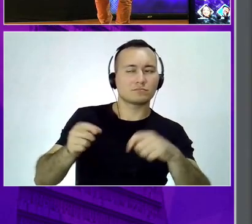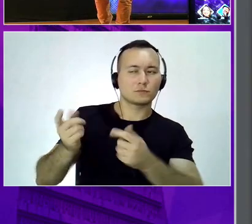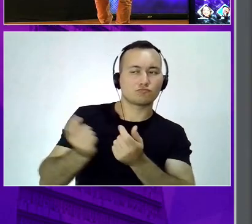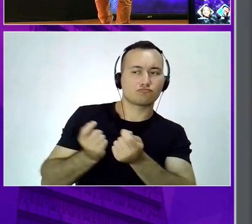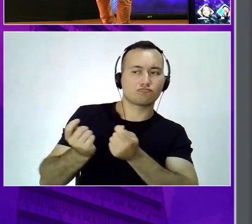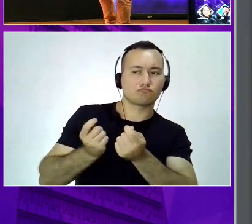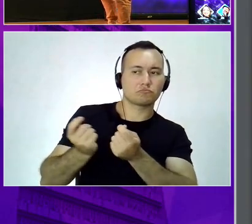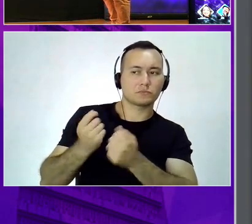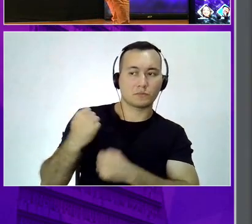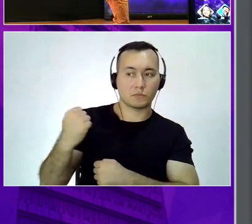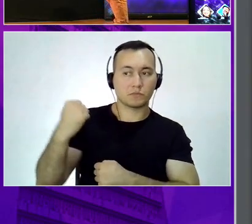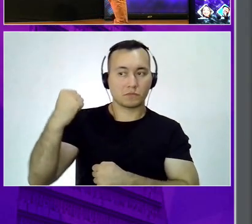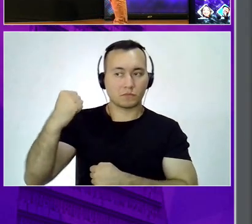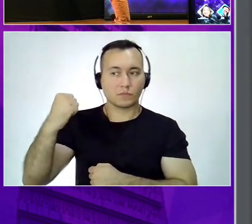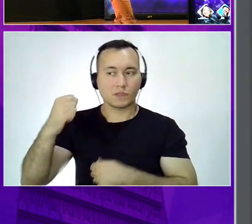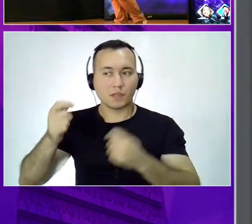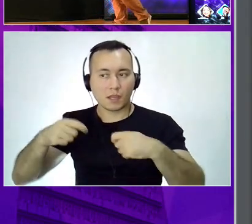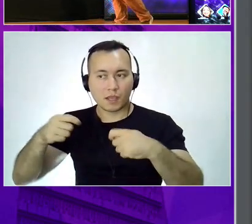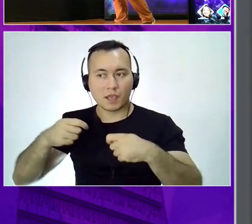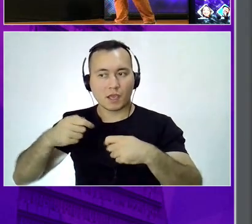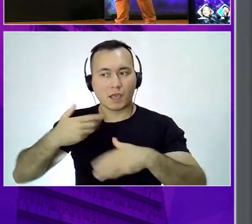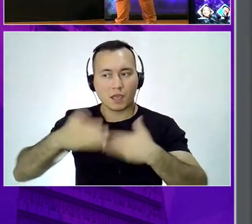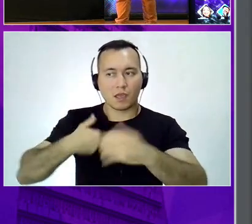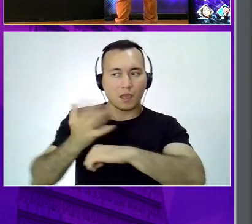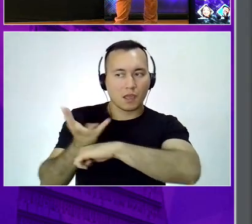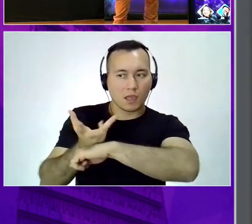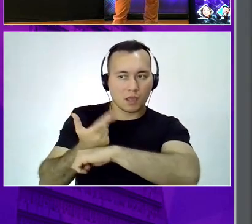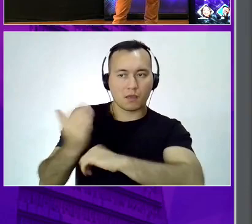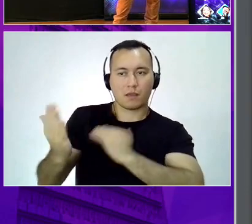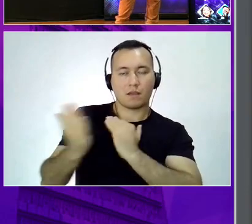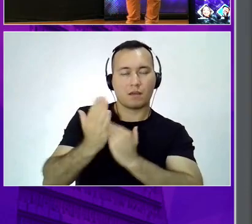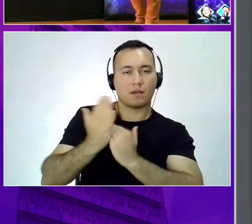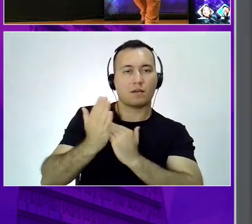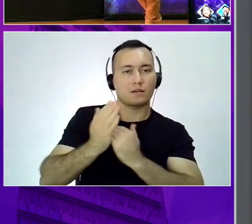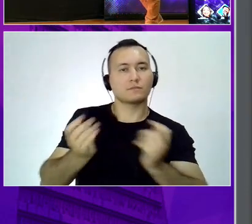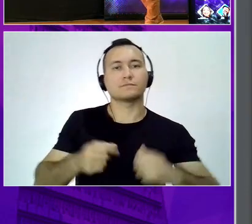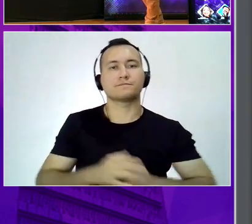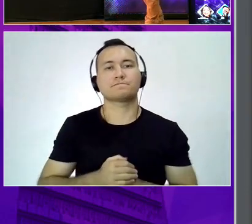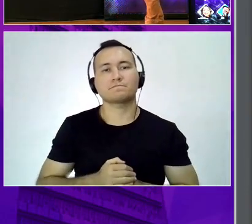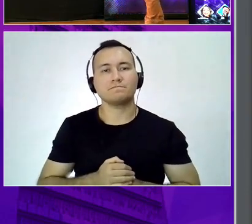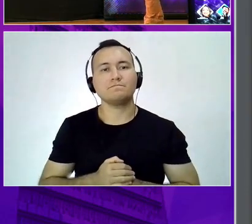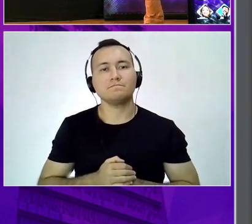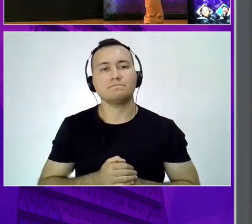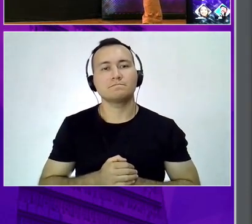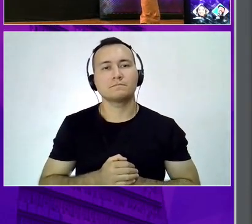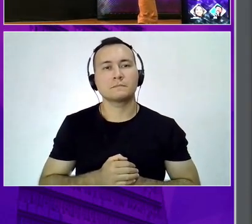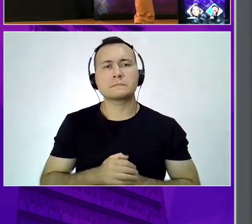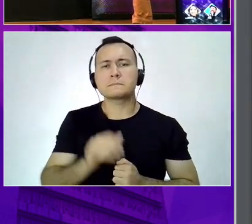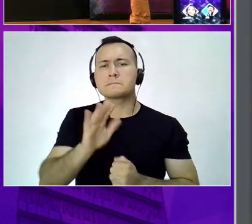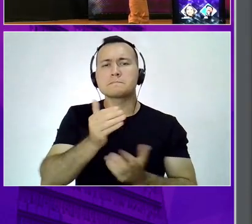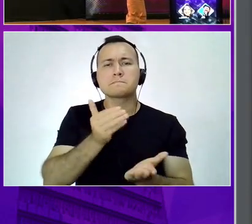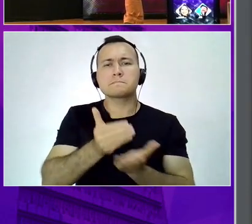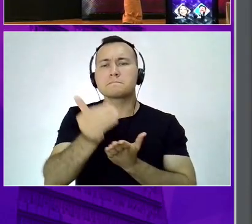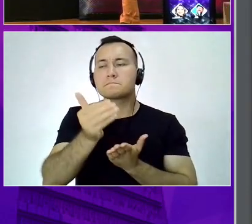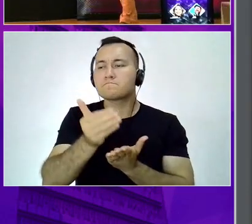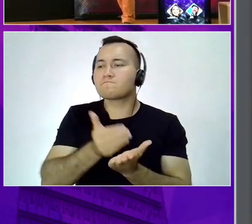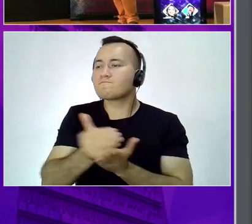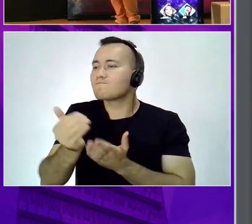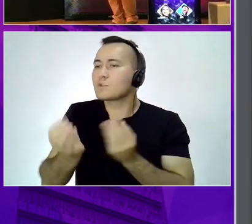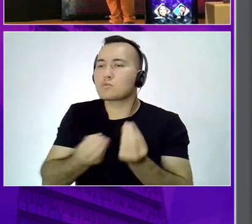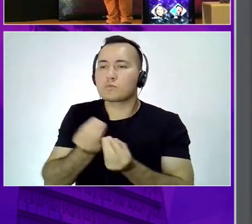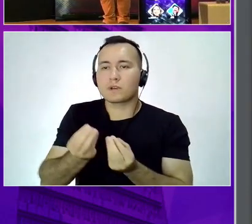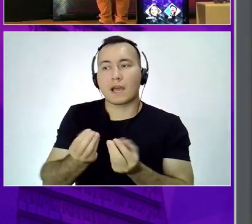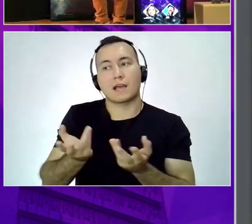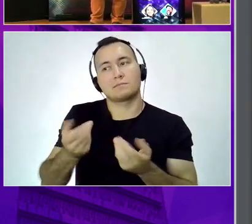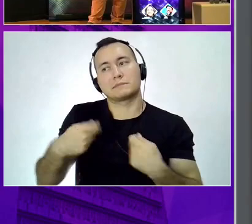você possa entender. Onde que está o melhor lugar, né, para que você comece o processo de mudança? Cara, é ali no patrocinador, né?